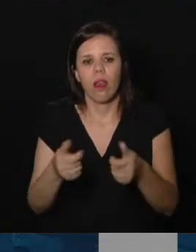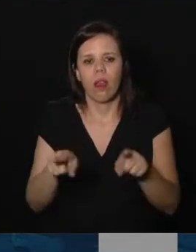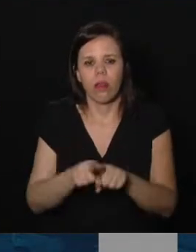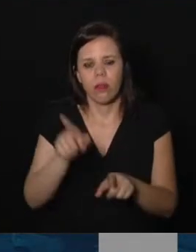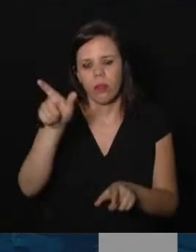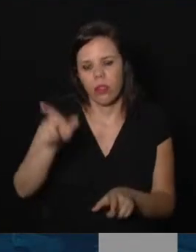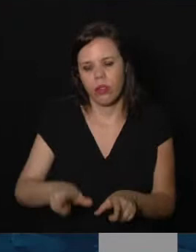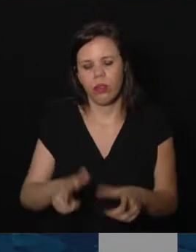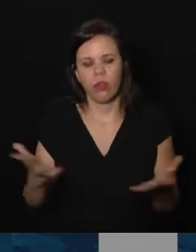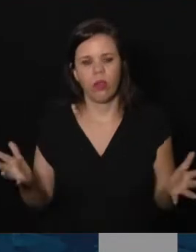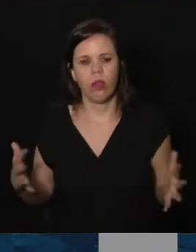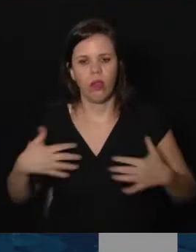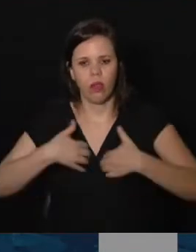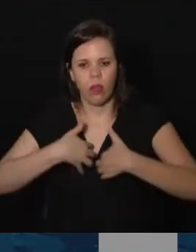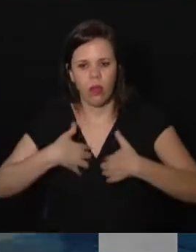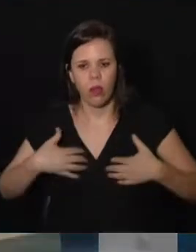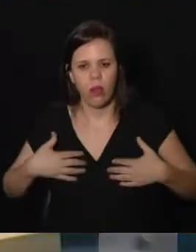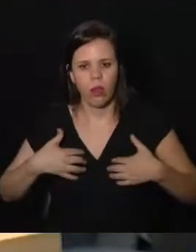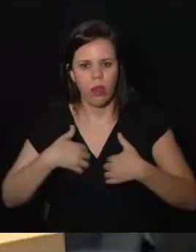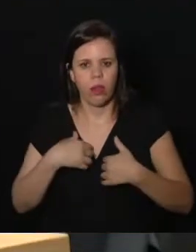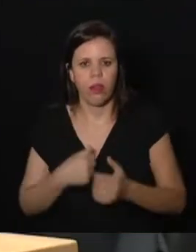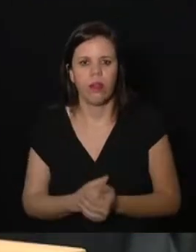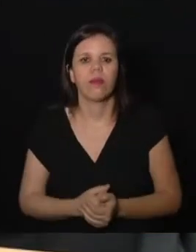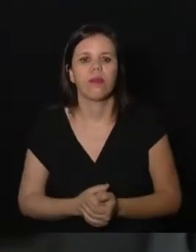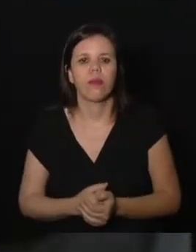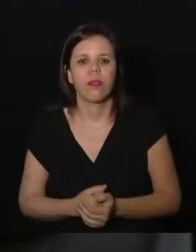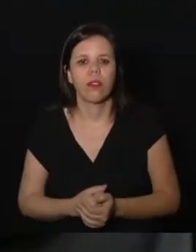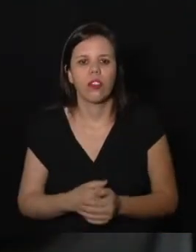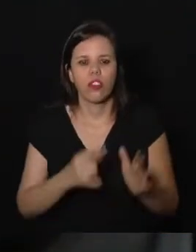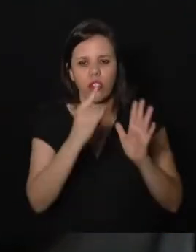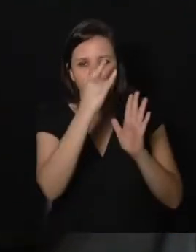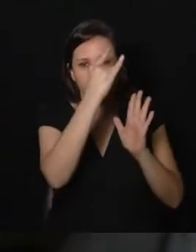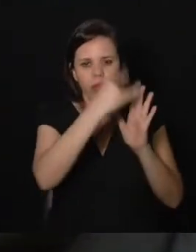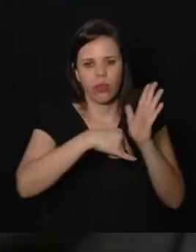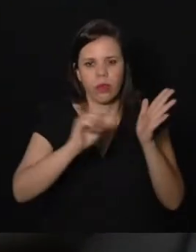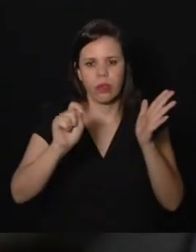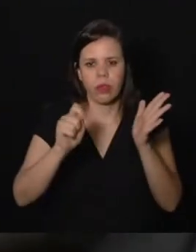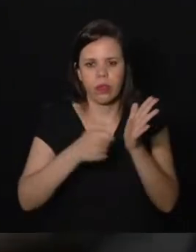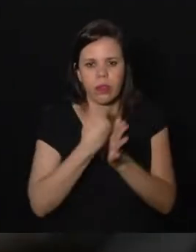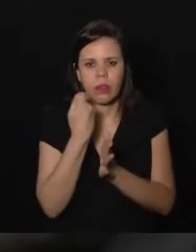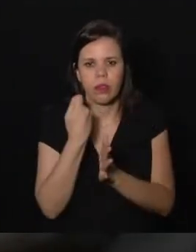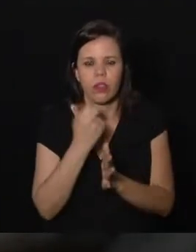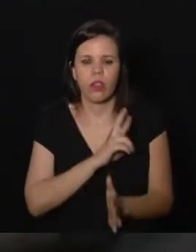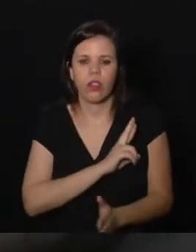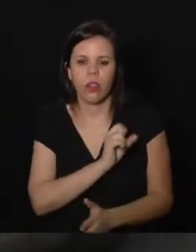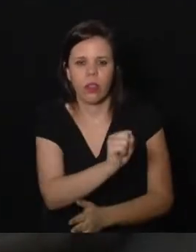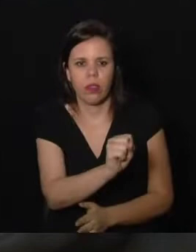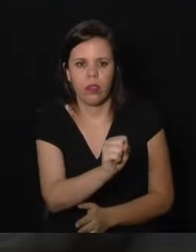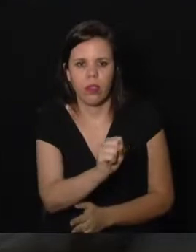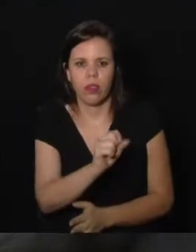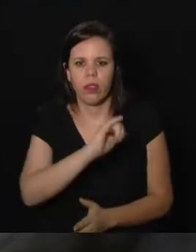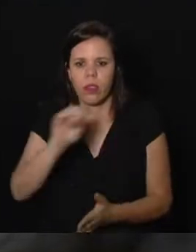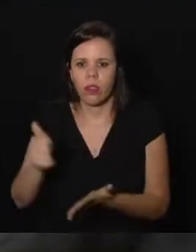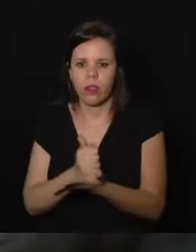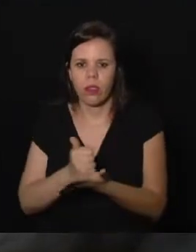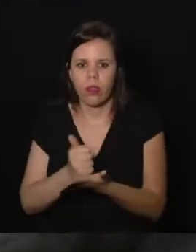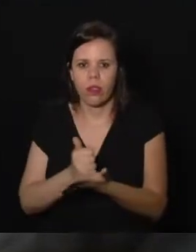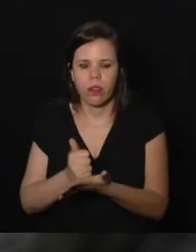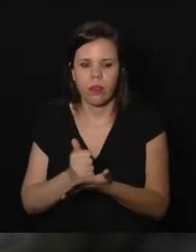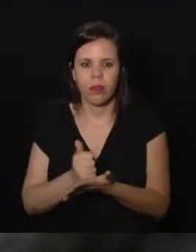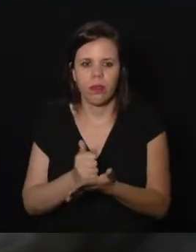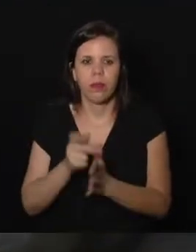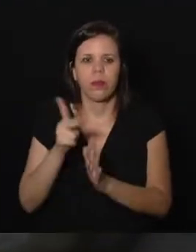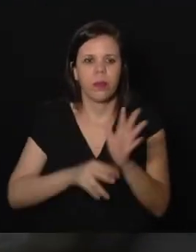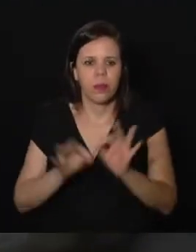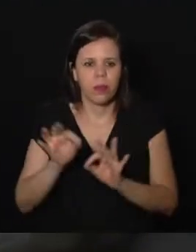pessoa com transtorno do espectro autista. O documento é assinado pelos vereadores Luiz Rossini e Jorge da Farmácia. O